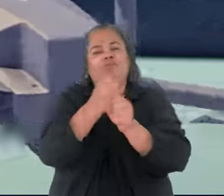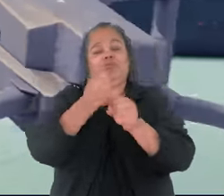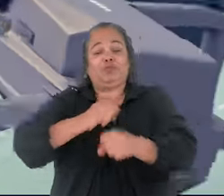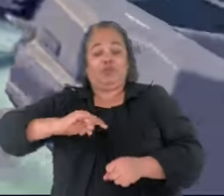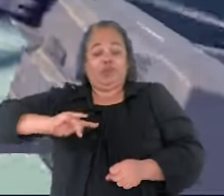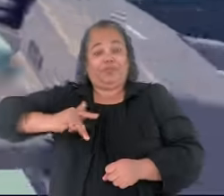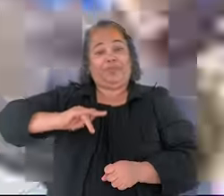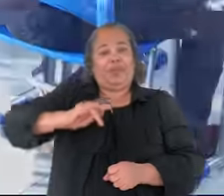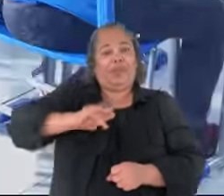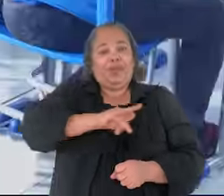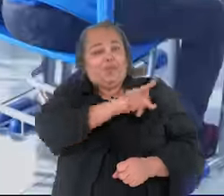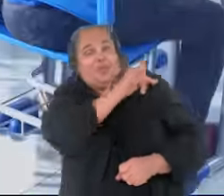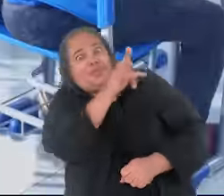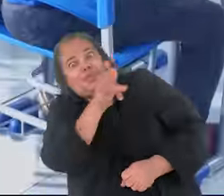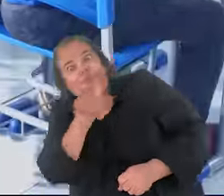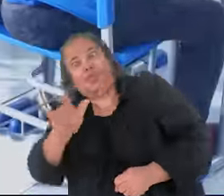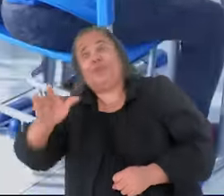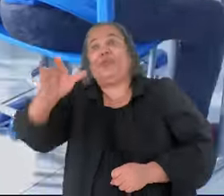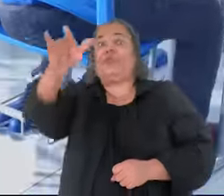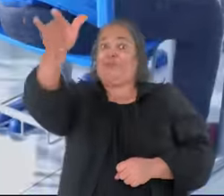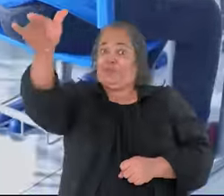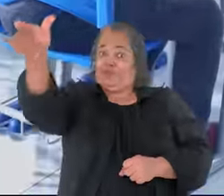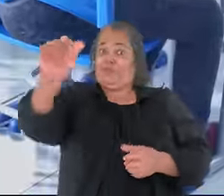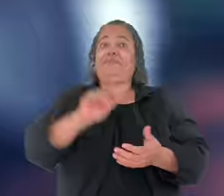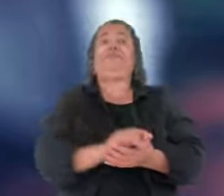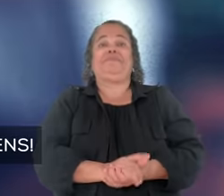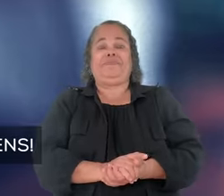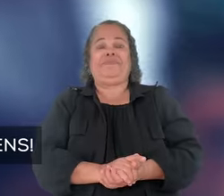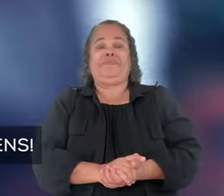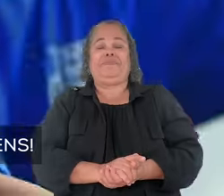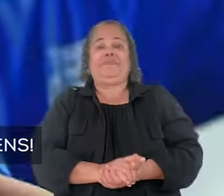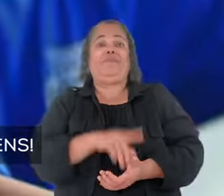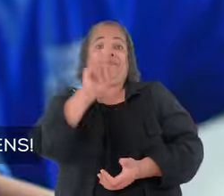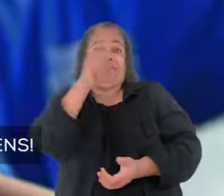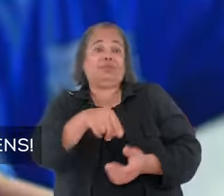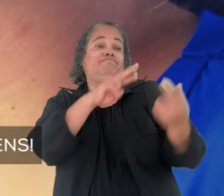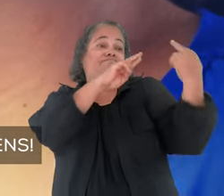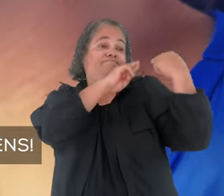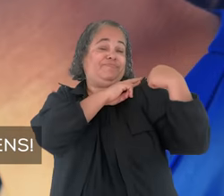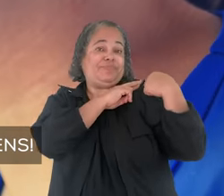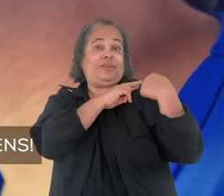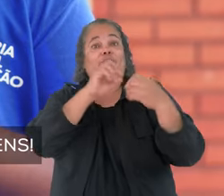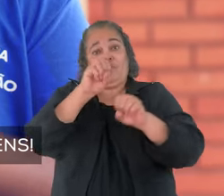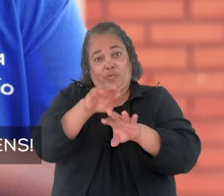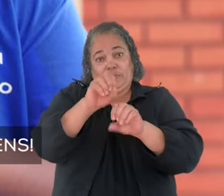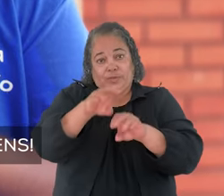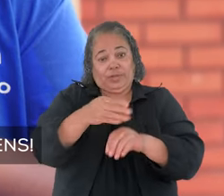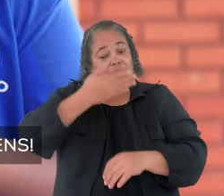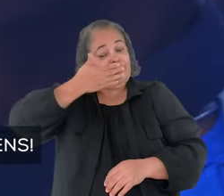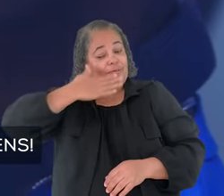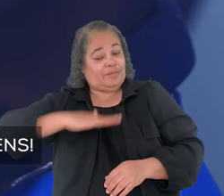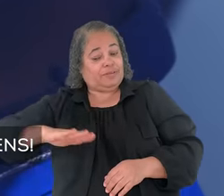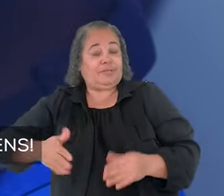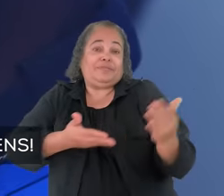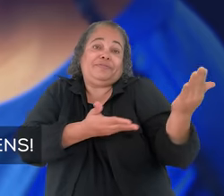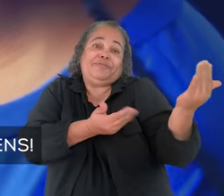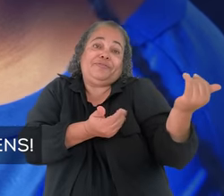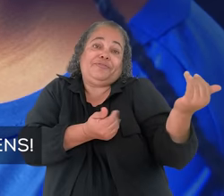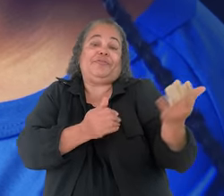drones. Uhul! Aí vou eu pra galera! Isso é cuidar bem da educação, das crianças e